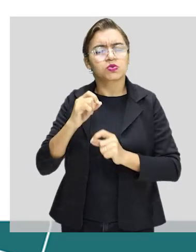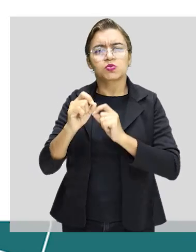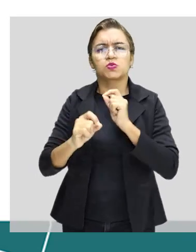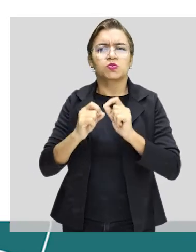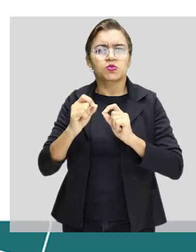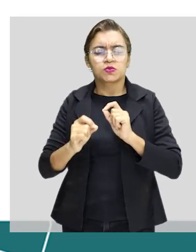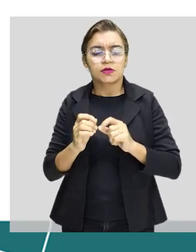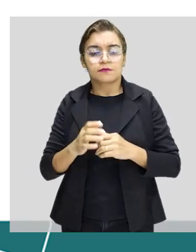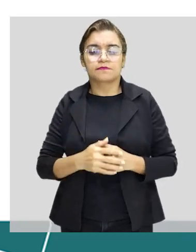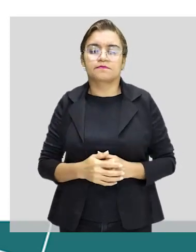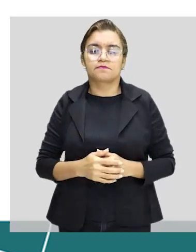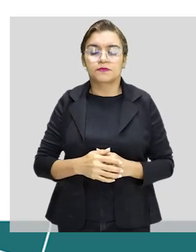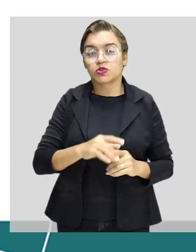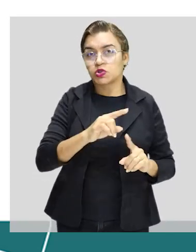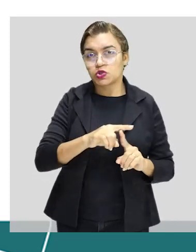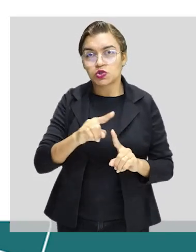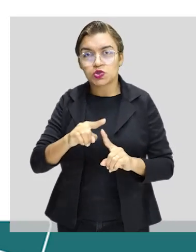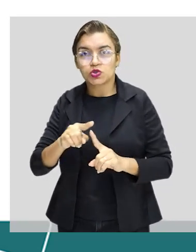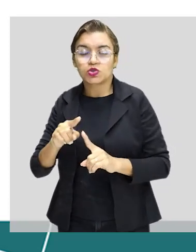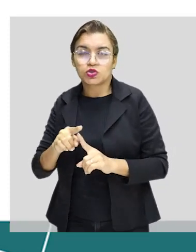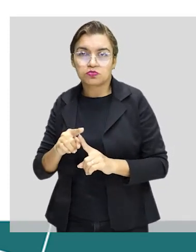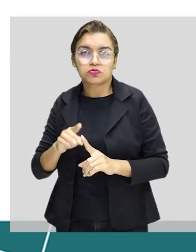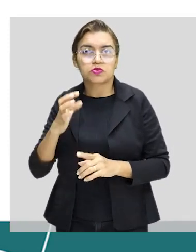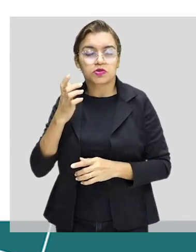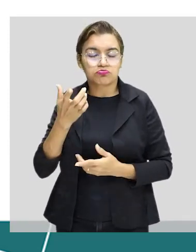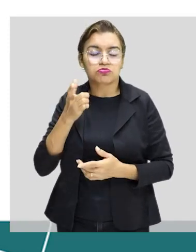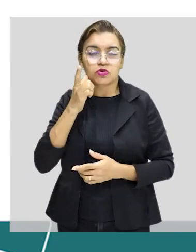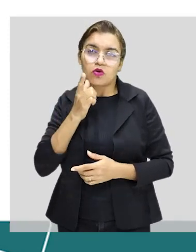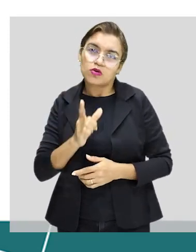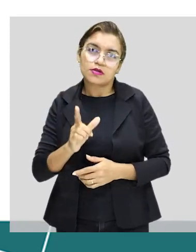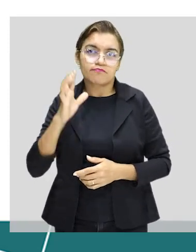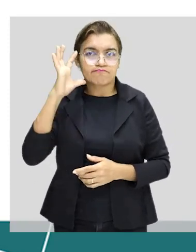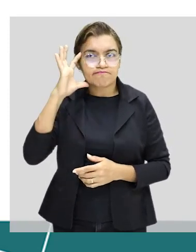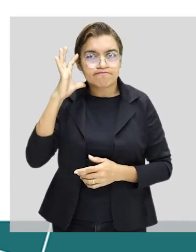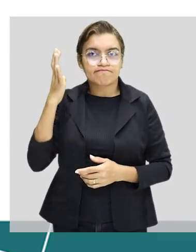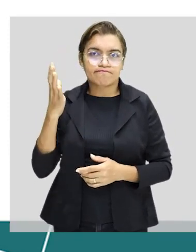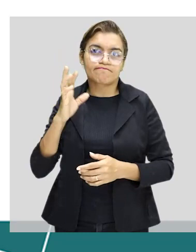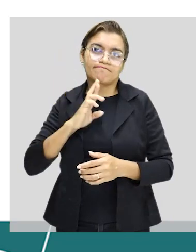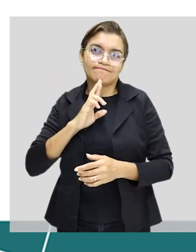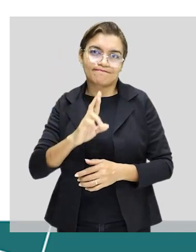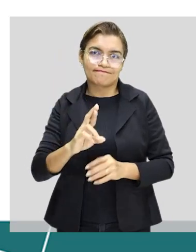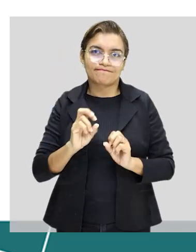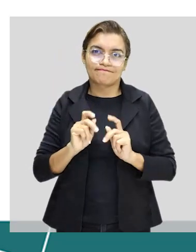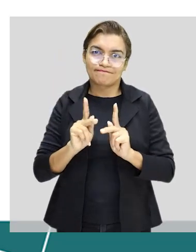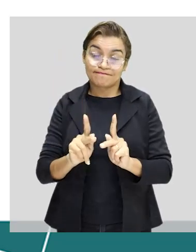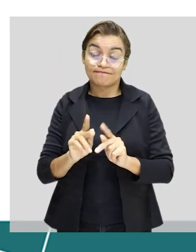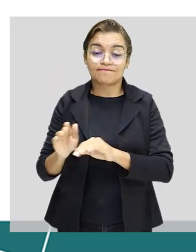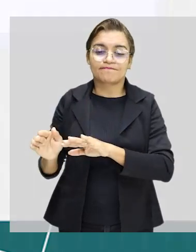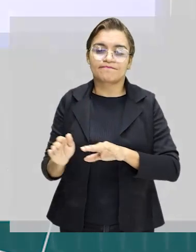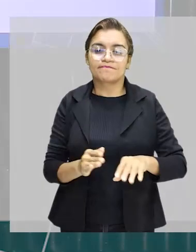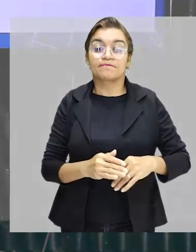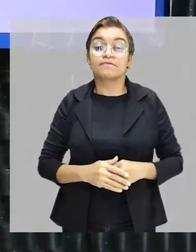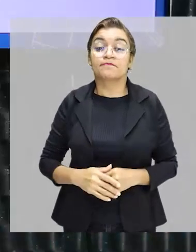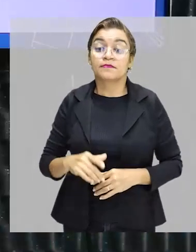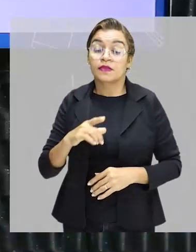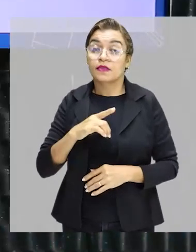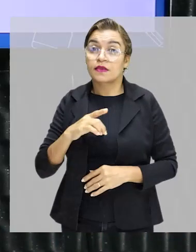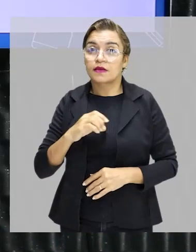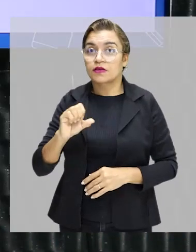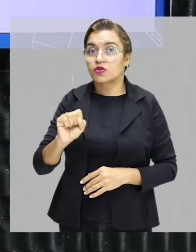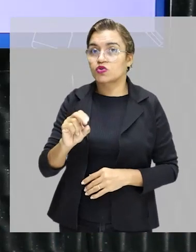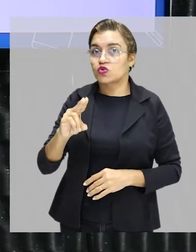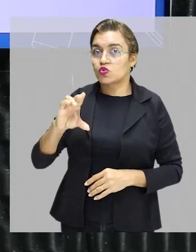de concentração, certo? E a gente consegue resolver. Vamos para a segunda questão. Um suco de